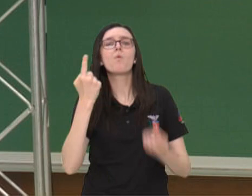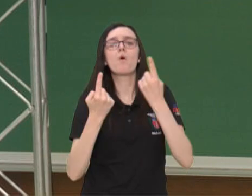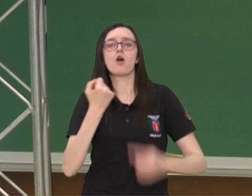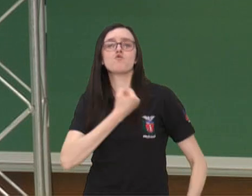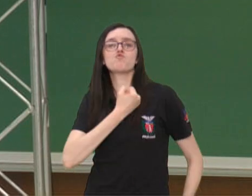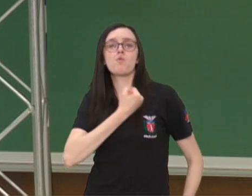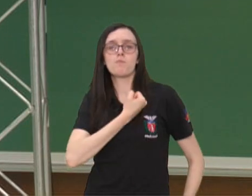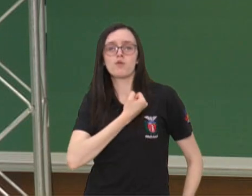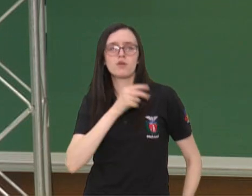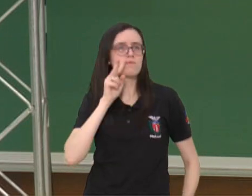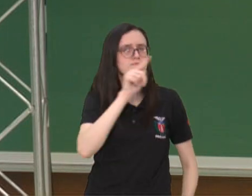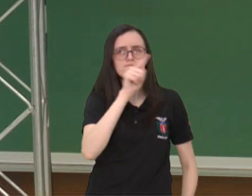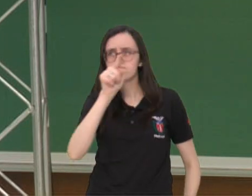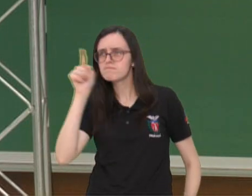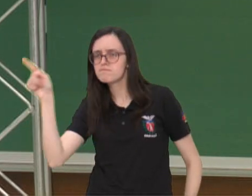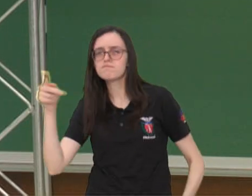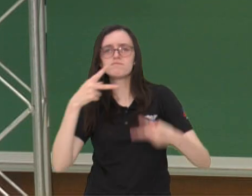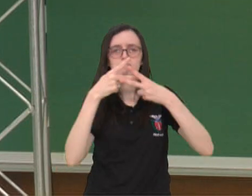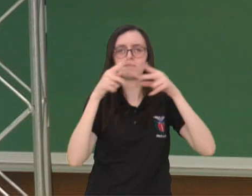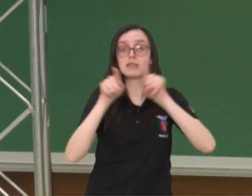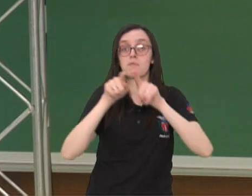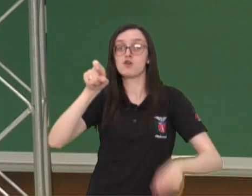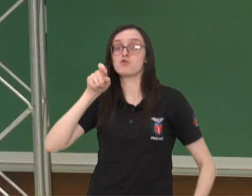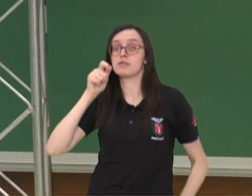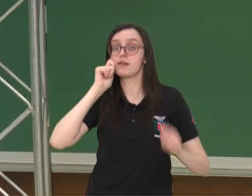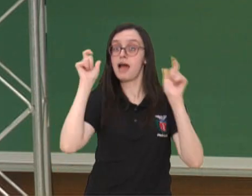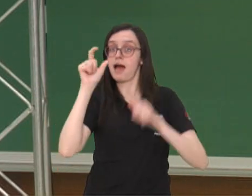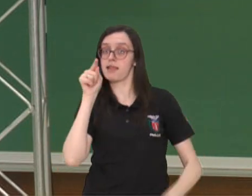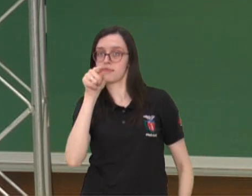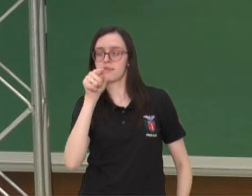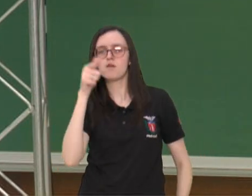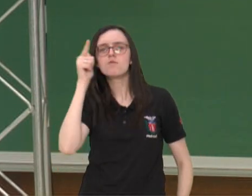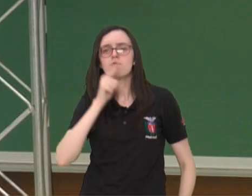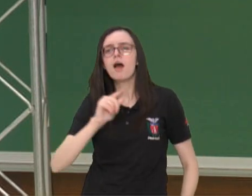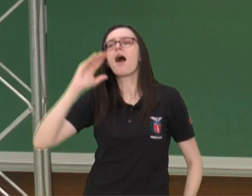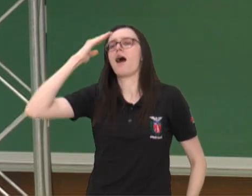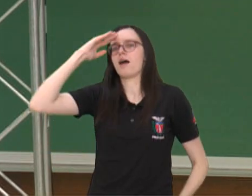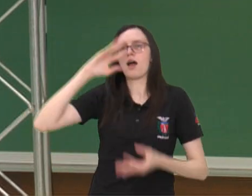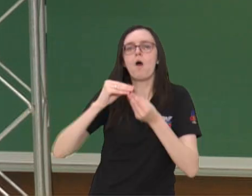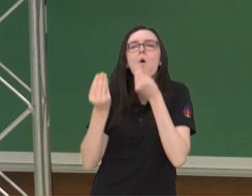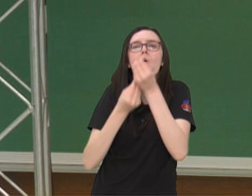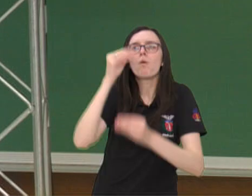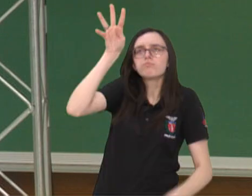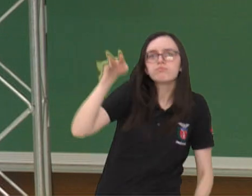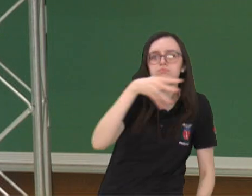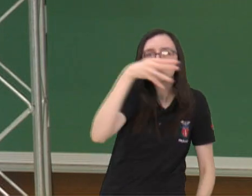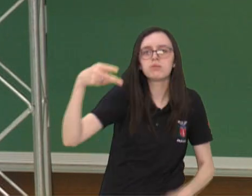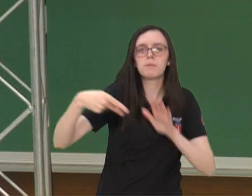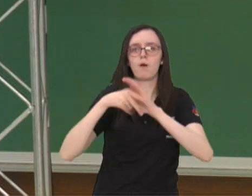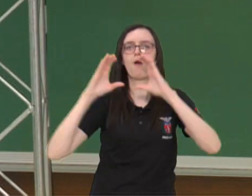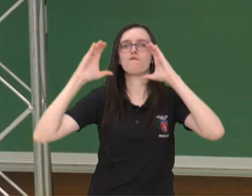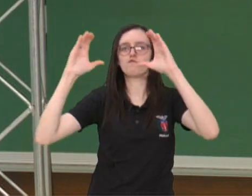o valor de delta e o x do vértice, para entender o comportamento gráfico dessa função.